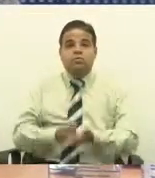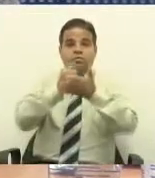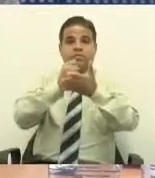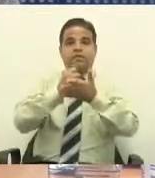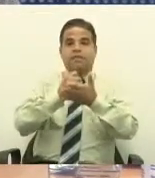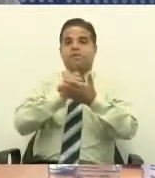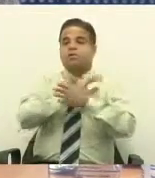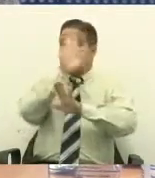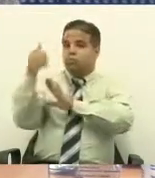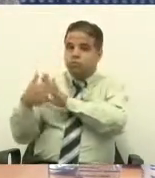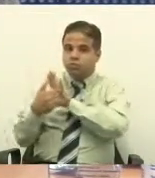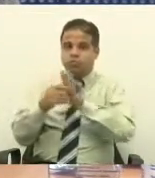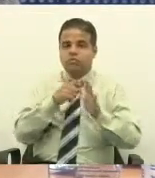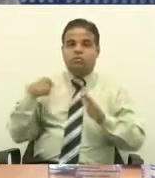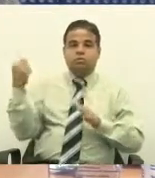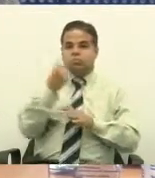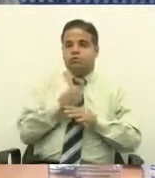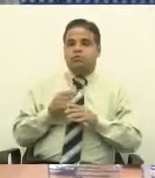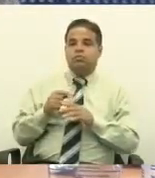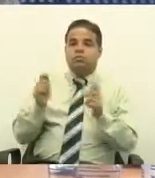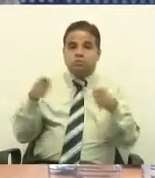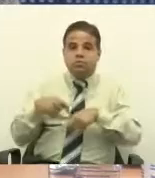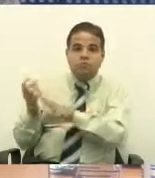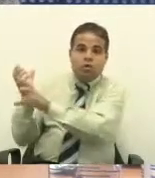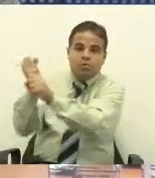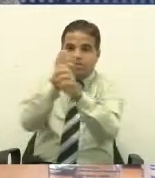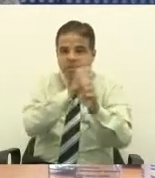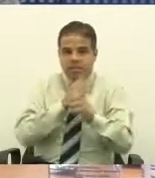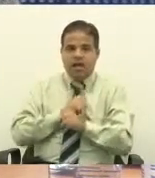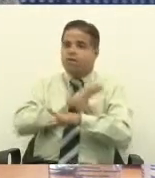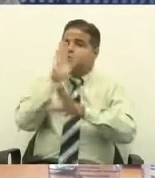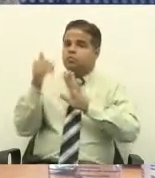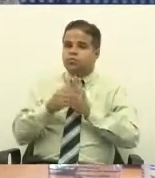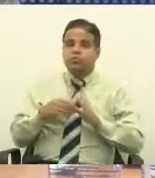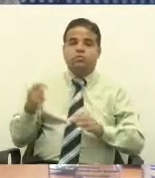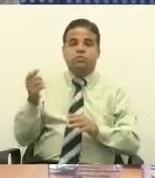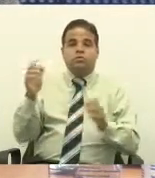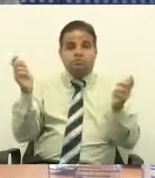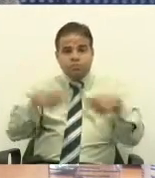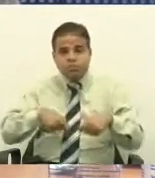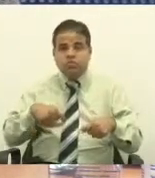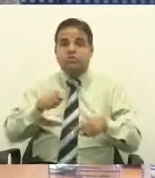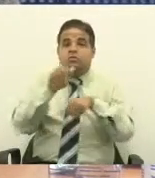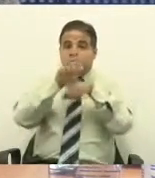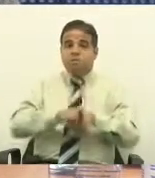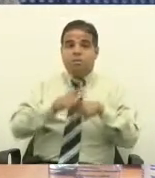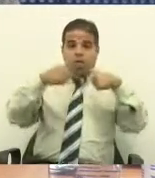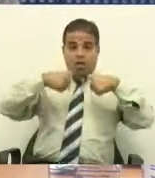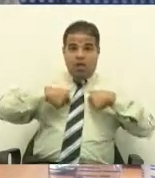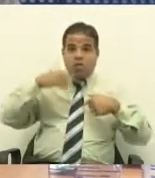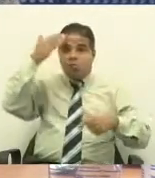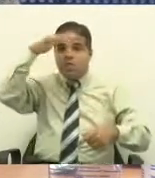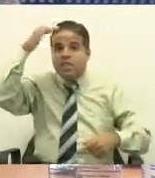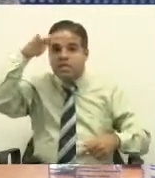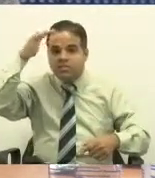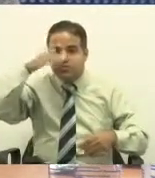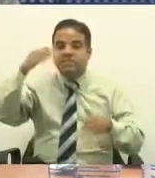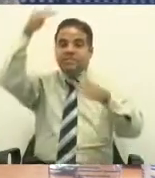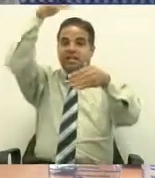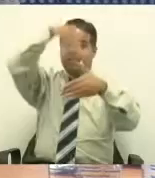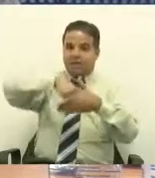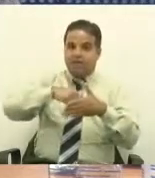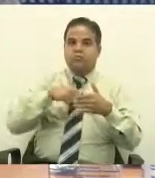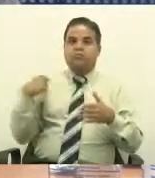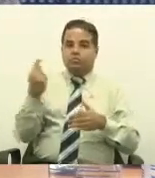levantamento de toda a nossa condição orçamentária, de toda a nossa condição de gestão e entendi que dentro,